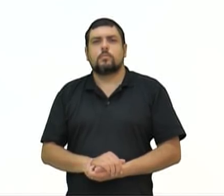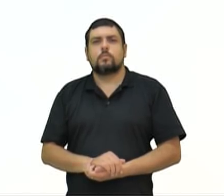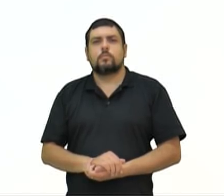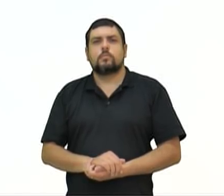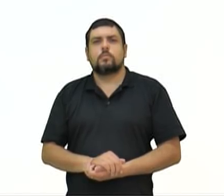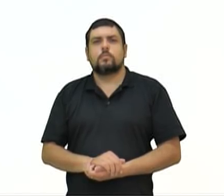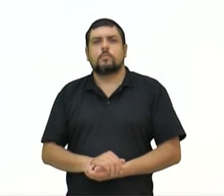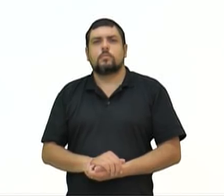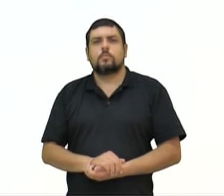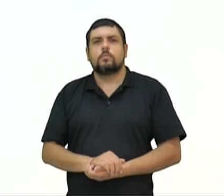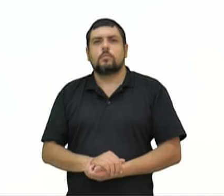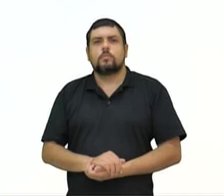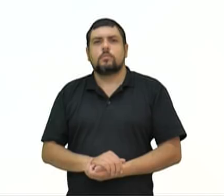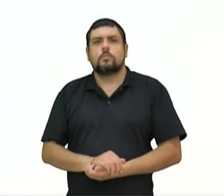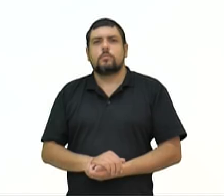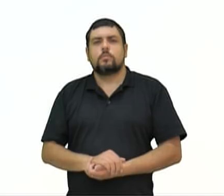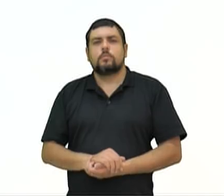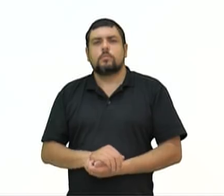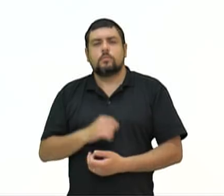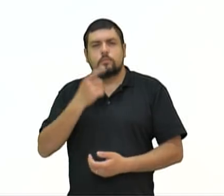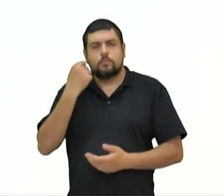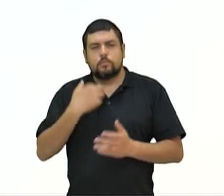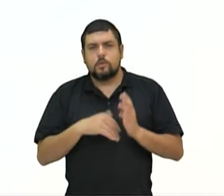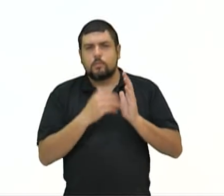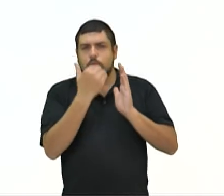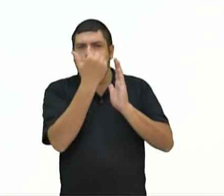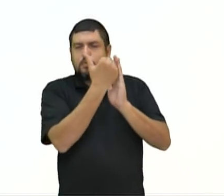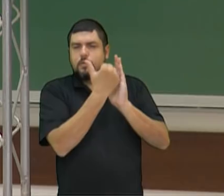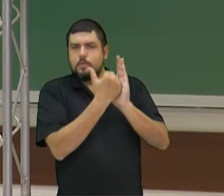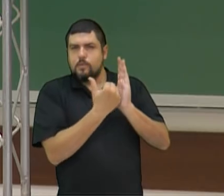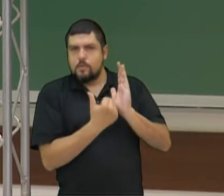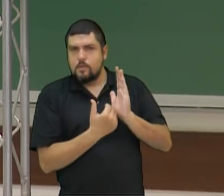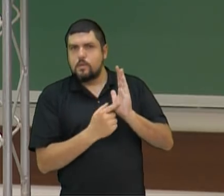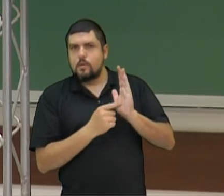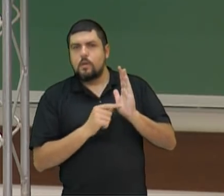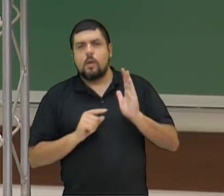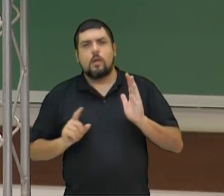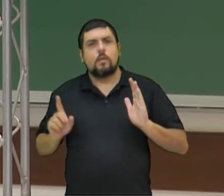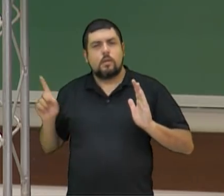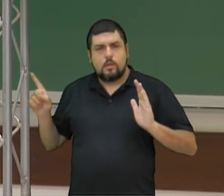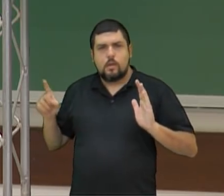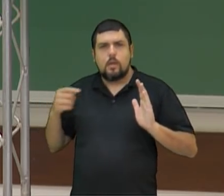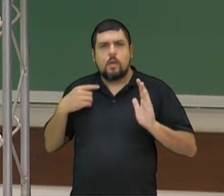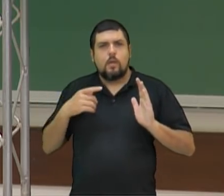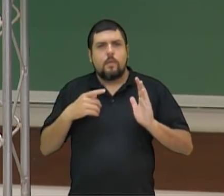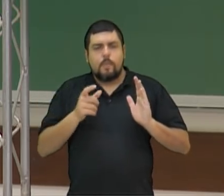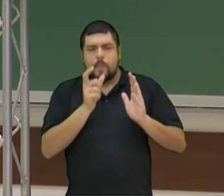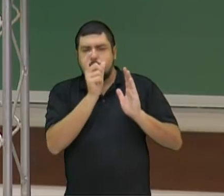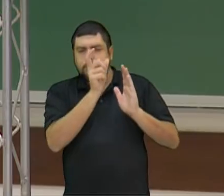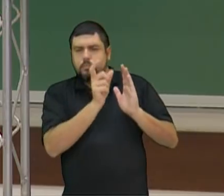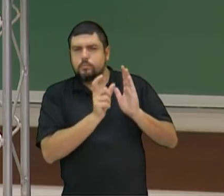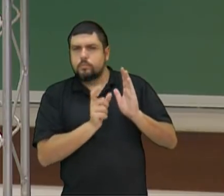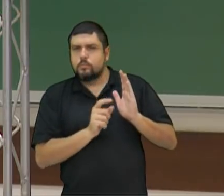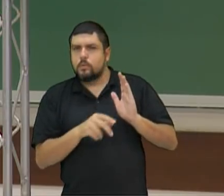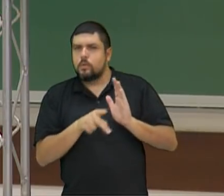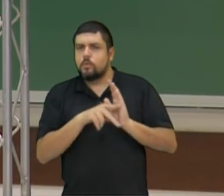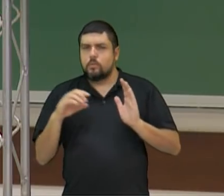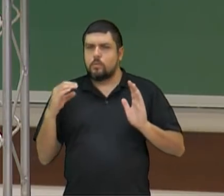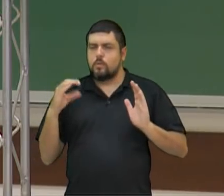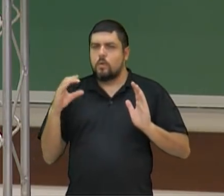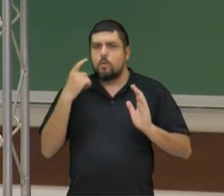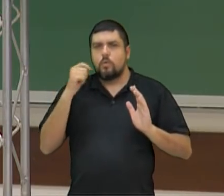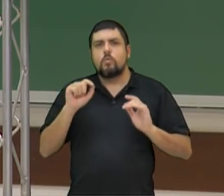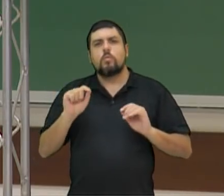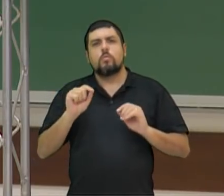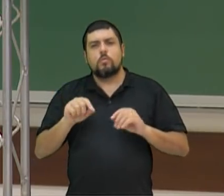Colorado, leishmaniose cutânea. Então, alguns termos científicos aqui que definem algumas das doenças que